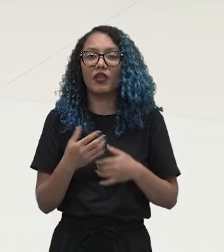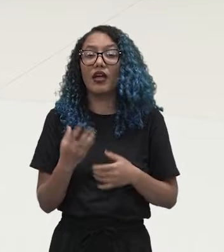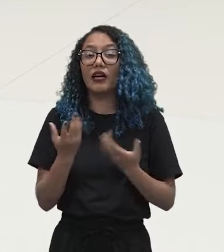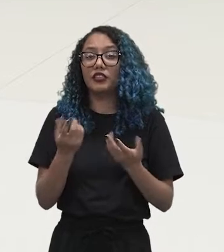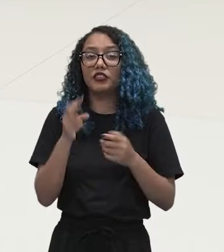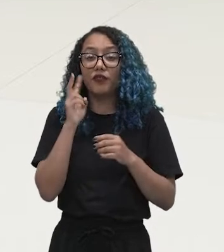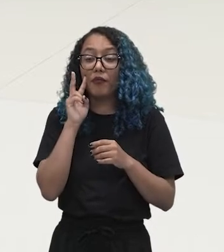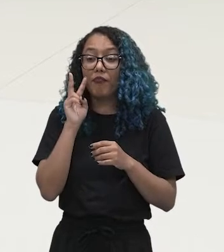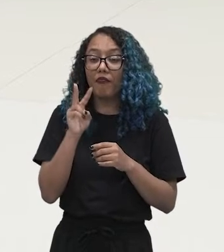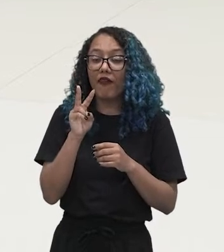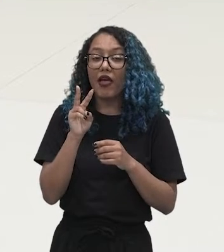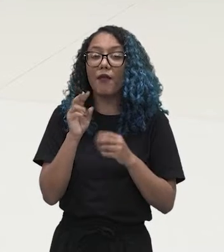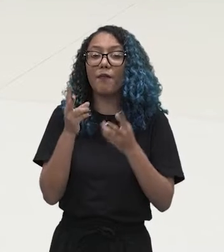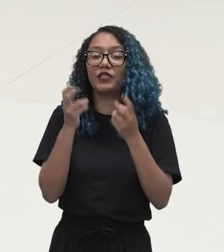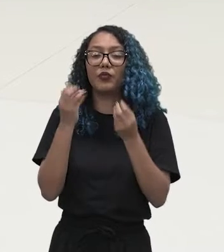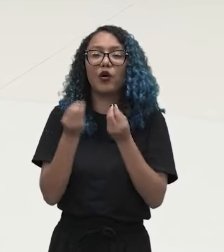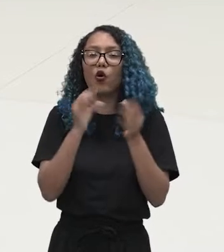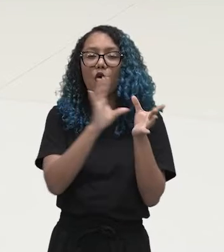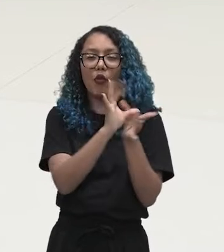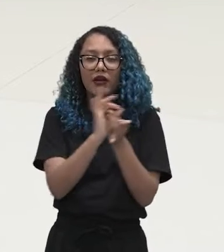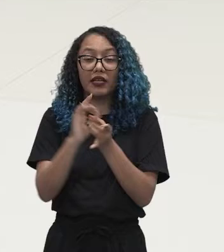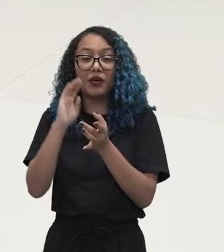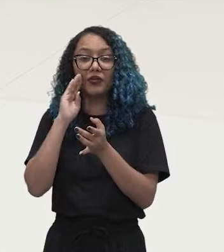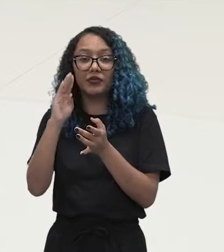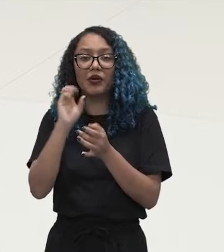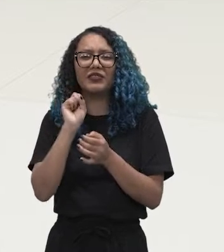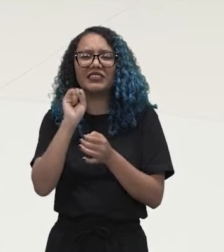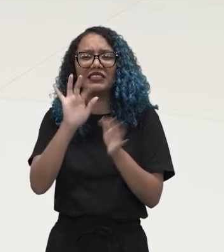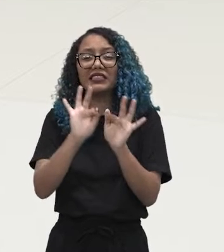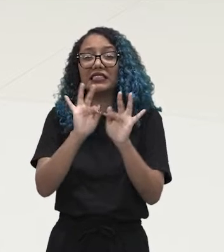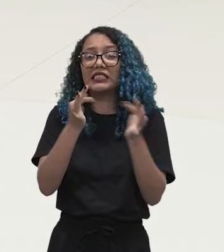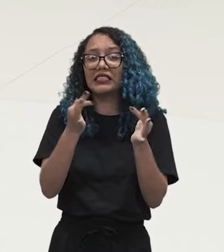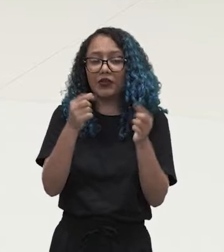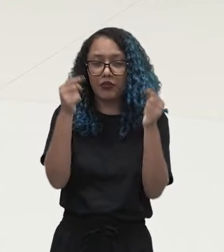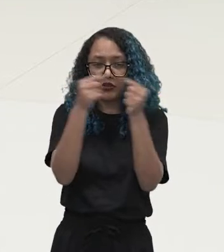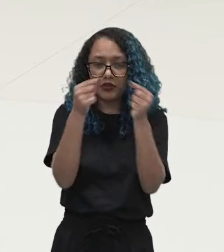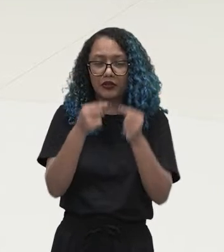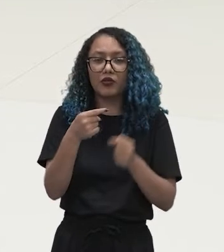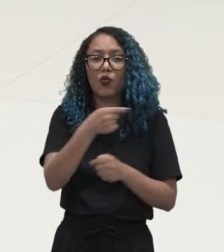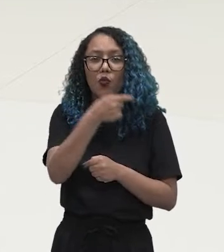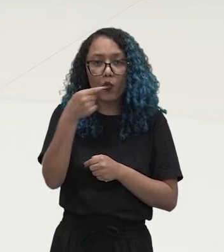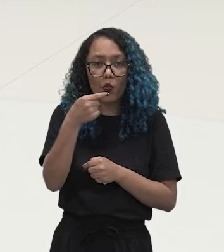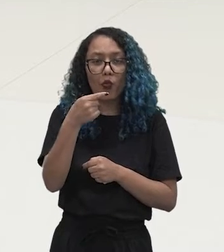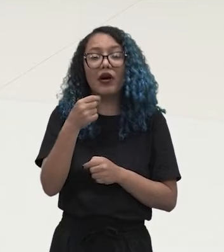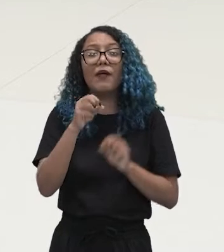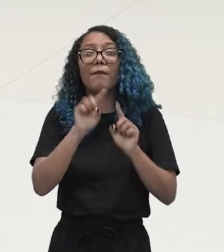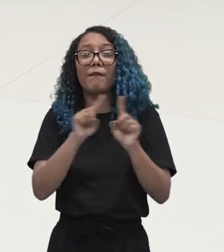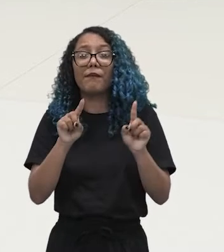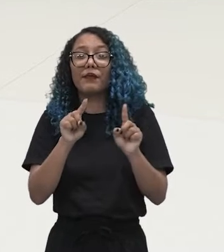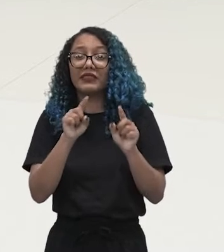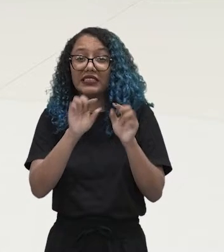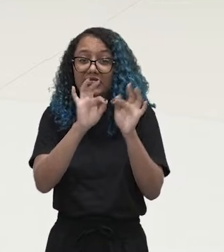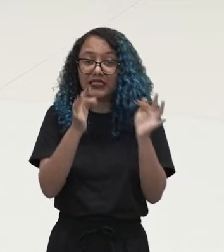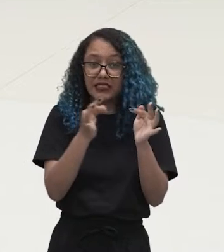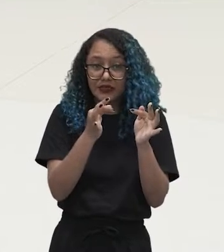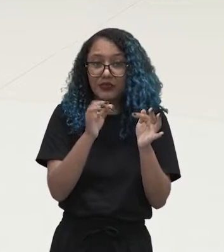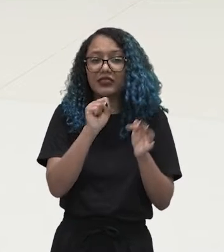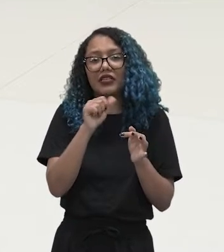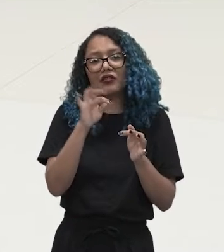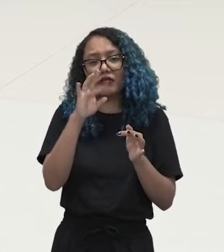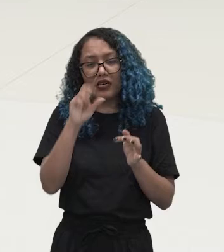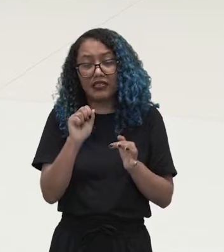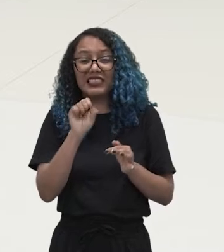Se ela só tem ligação simples, ela é uma cadeia saturada. Se ela tem uma ligação dupla ou uma ligação tripla, ela é uma